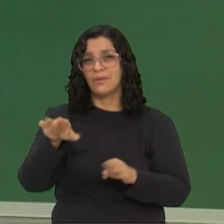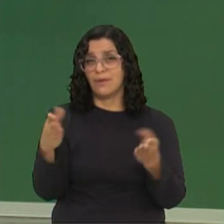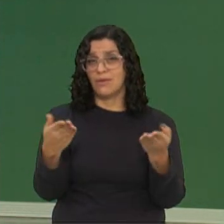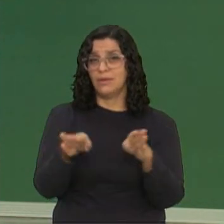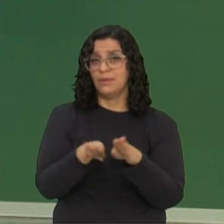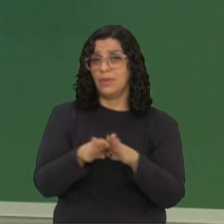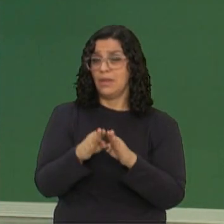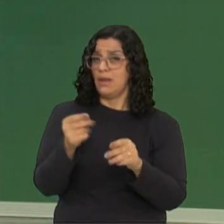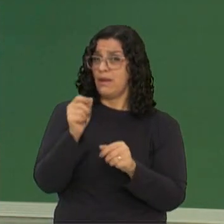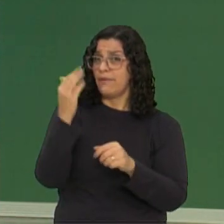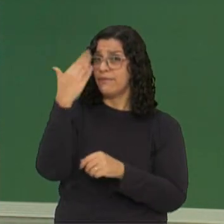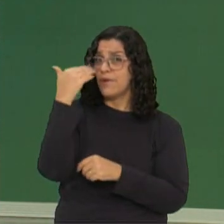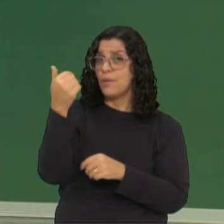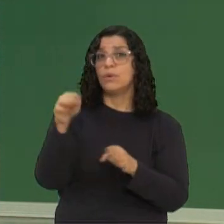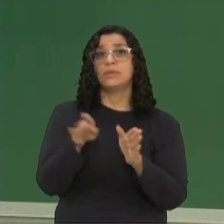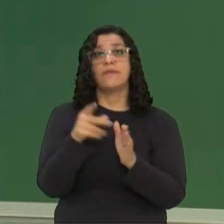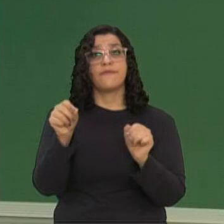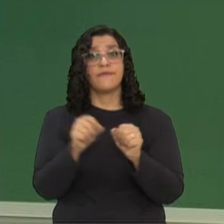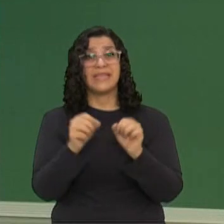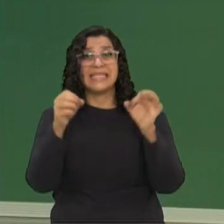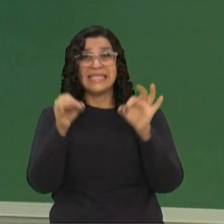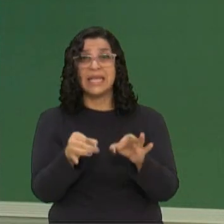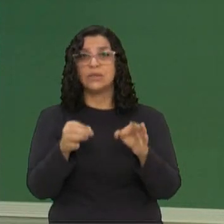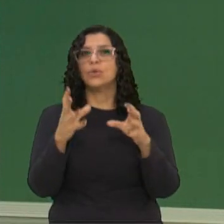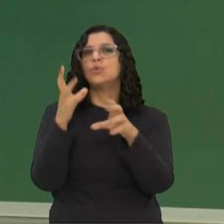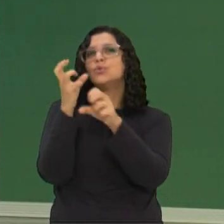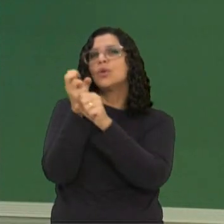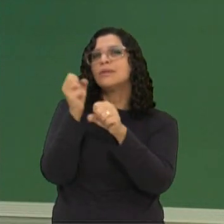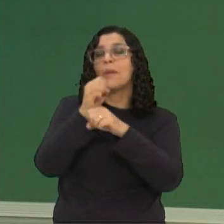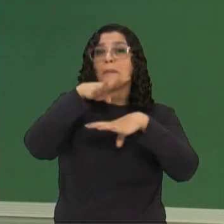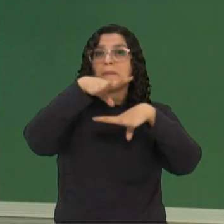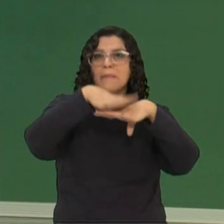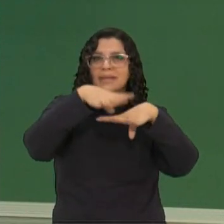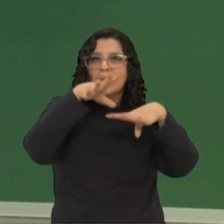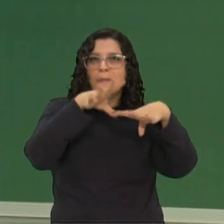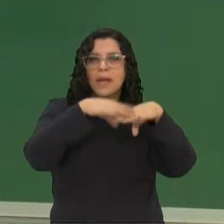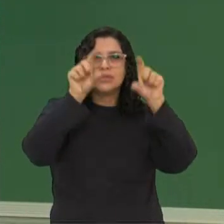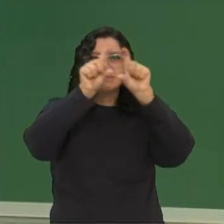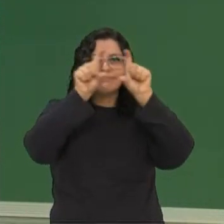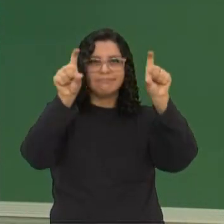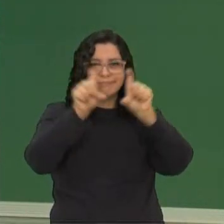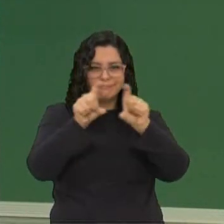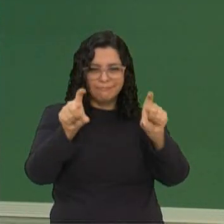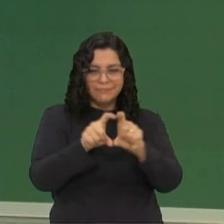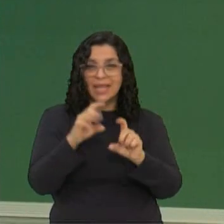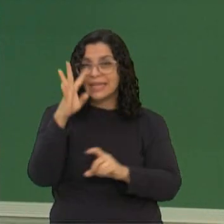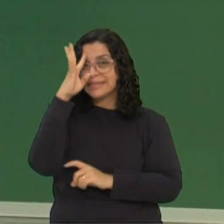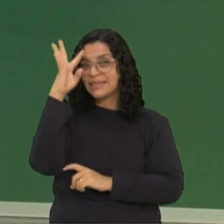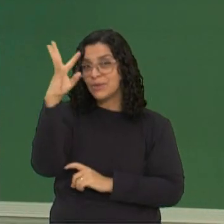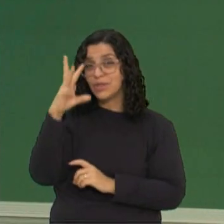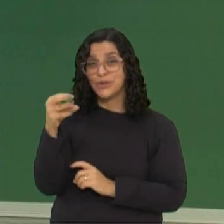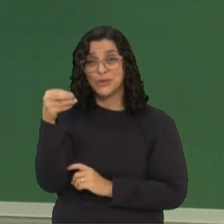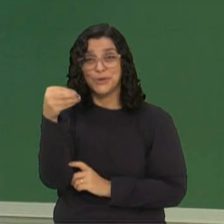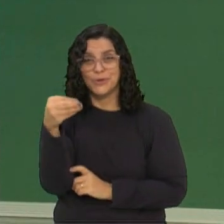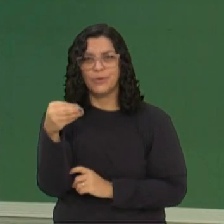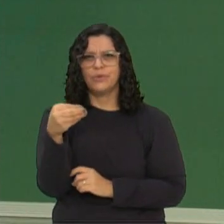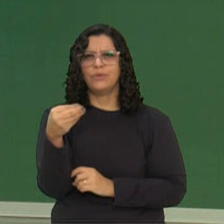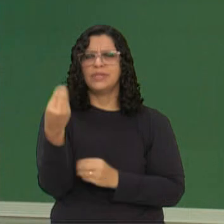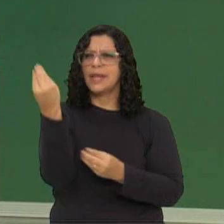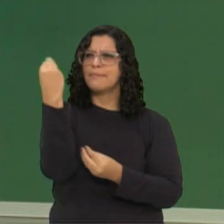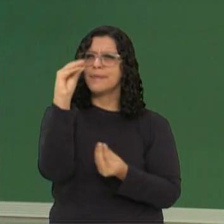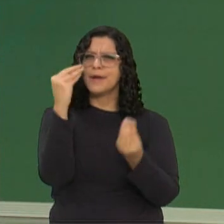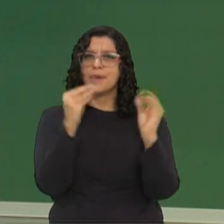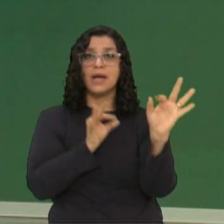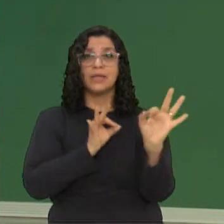ele formalizou matematicamente todas as teorias ali existentes, né, do Faraday e do